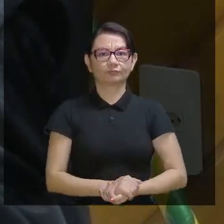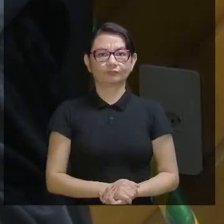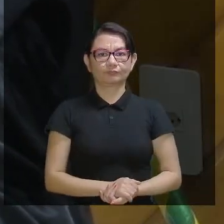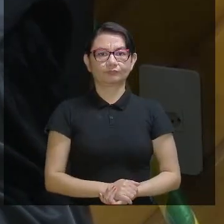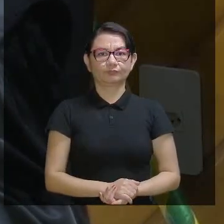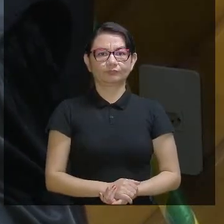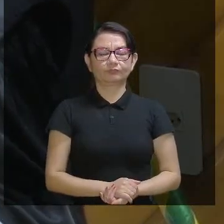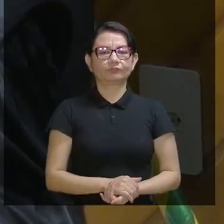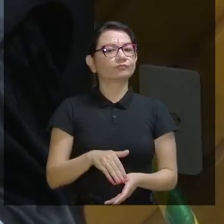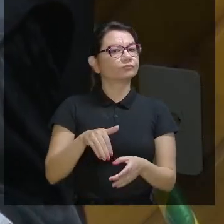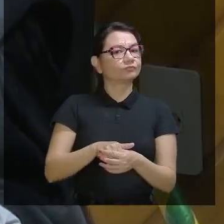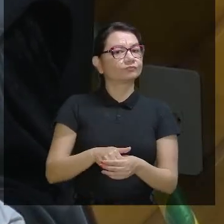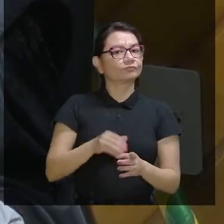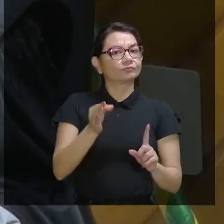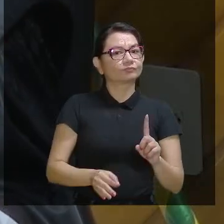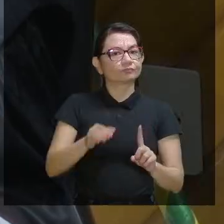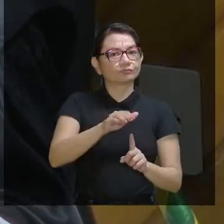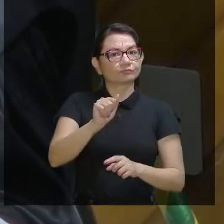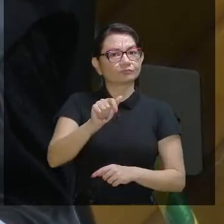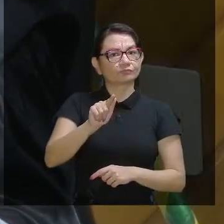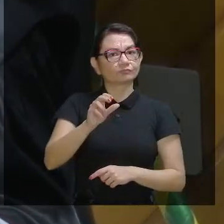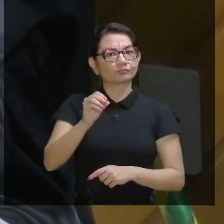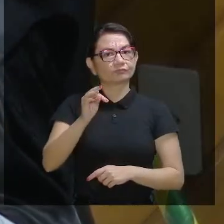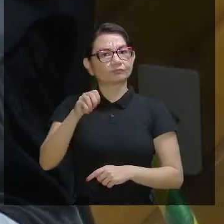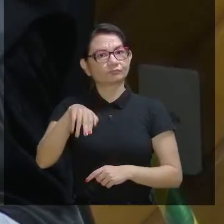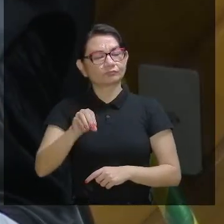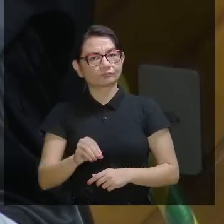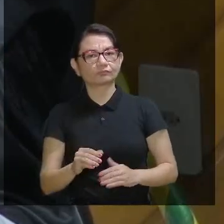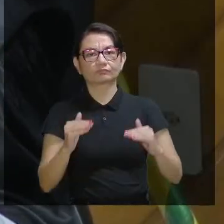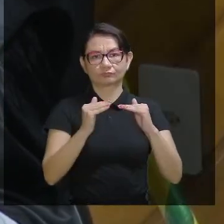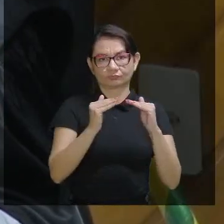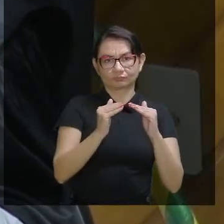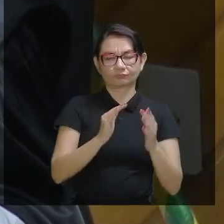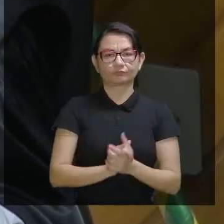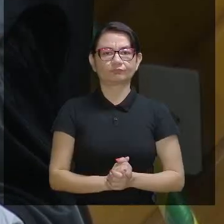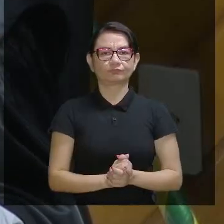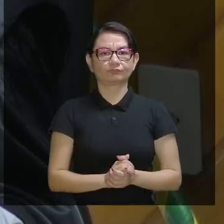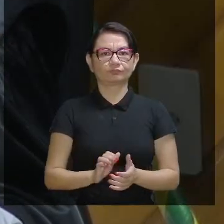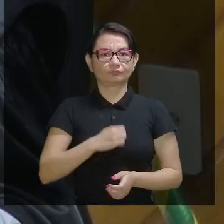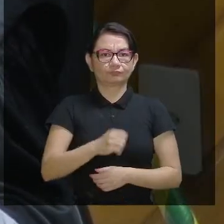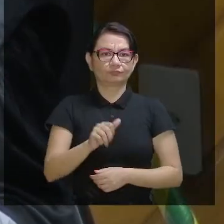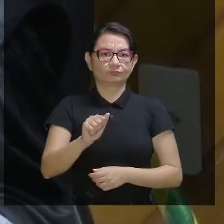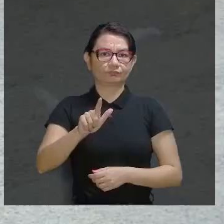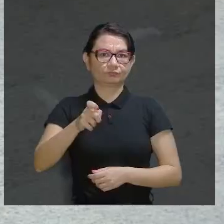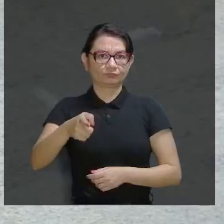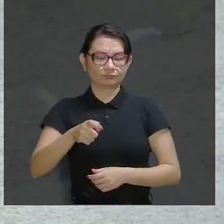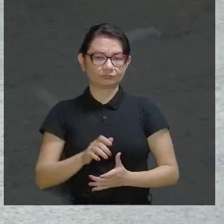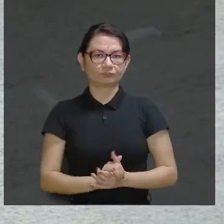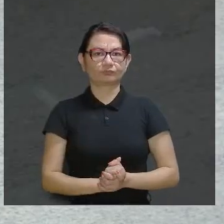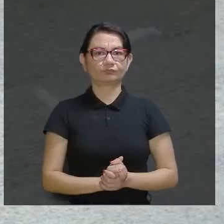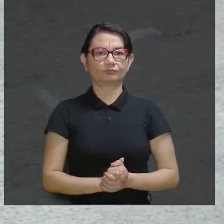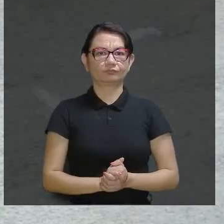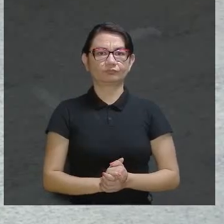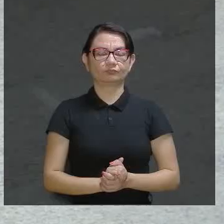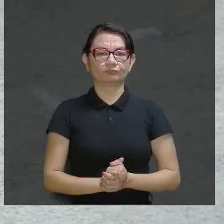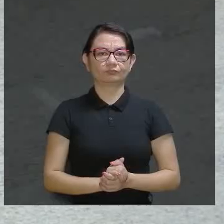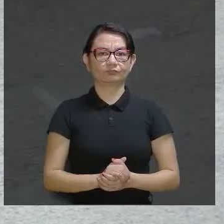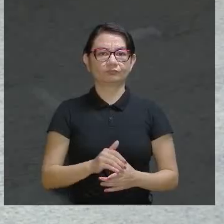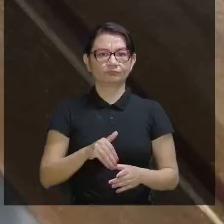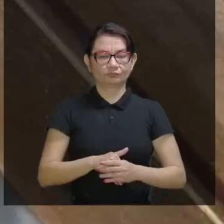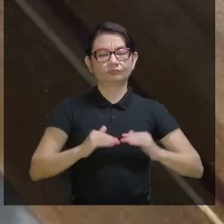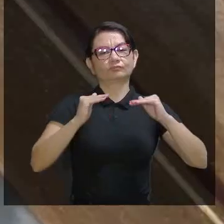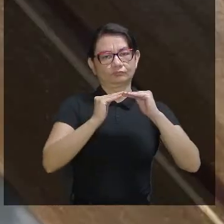aprovação. Como vota o desembargador Agostinho Silvério? Acompanhe, senhor presidente. Juiz Alex Lamy?